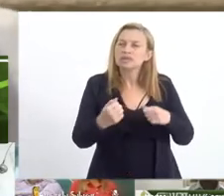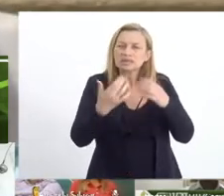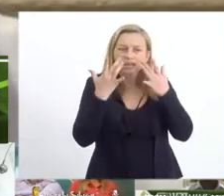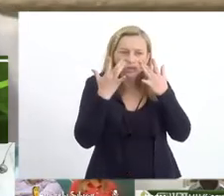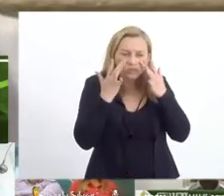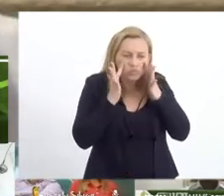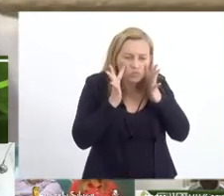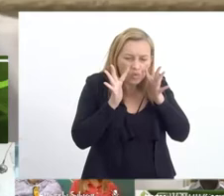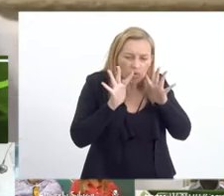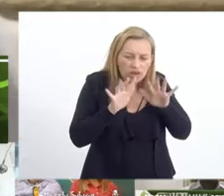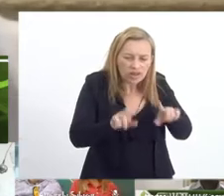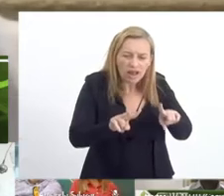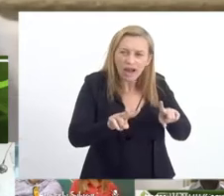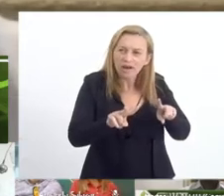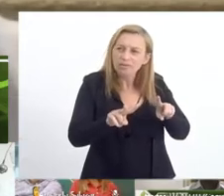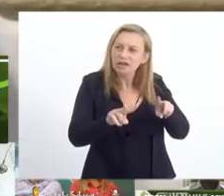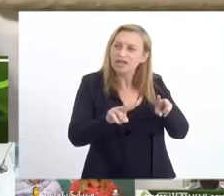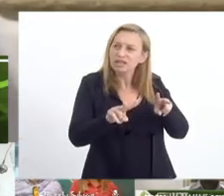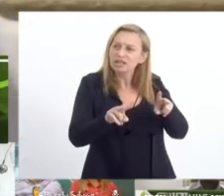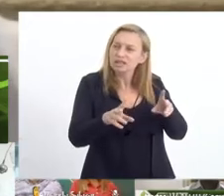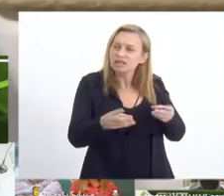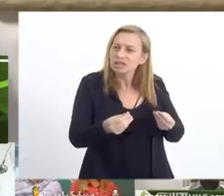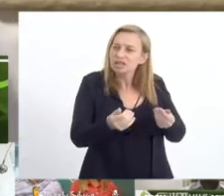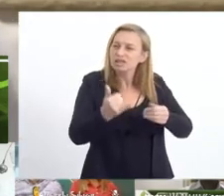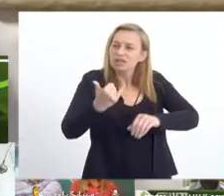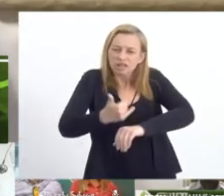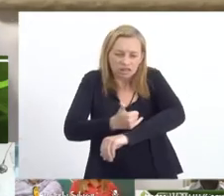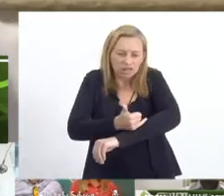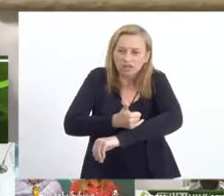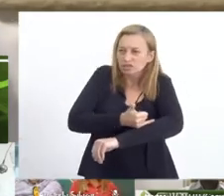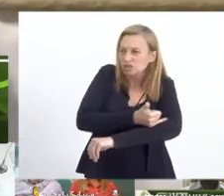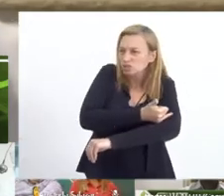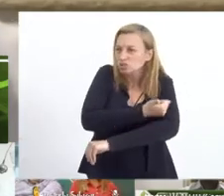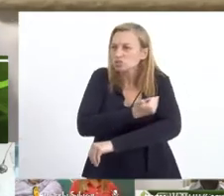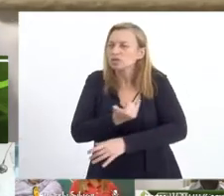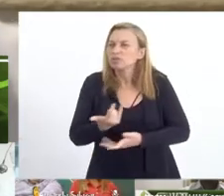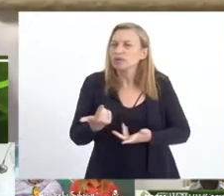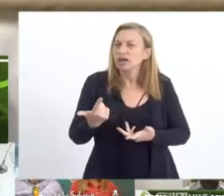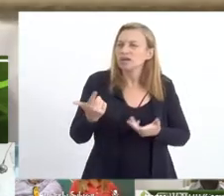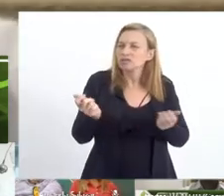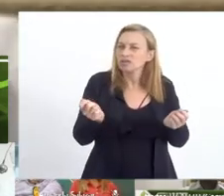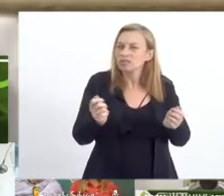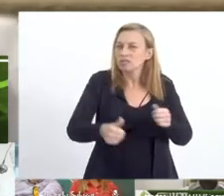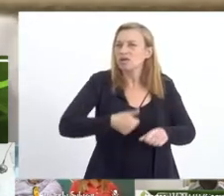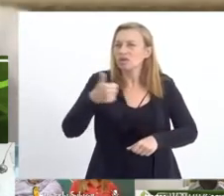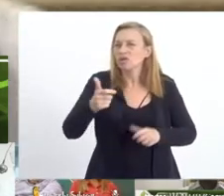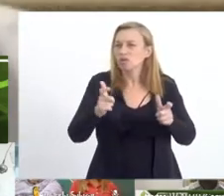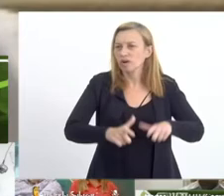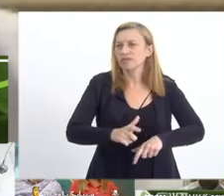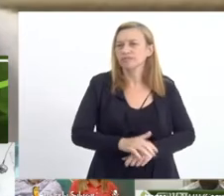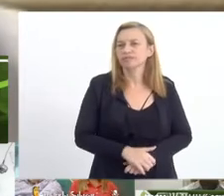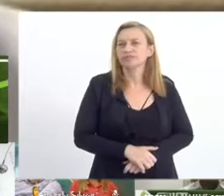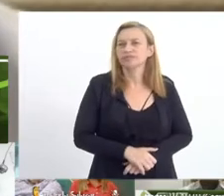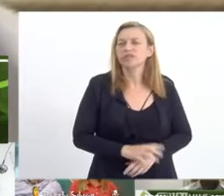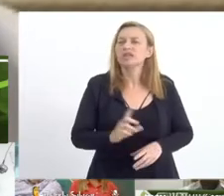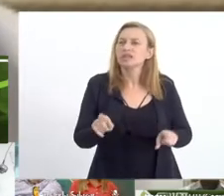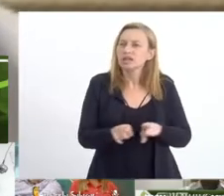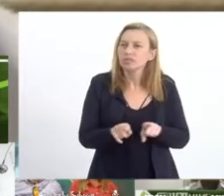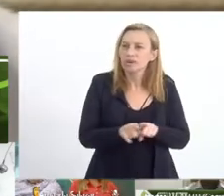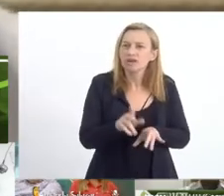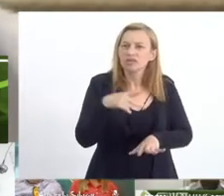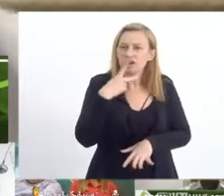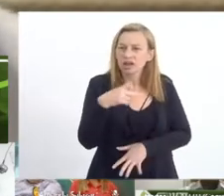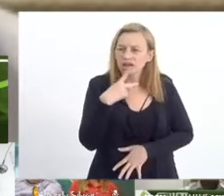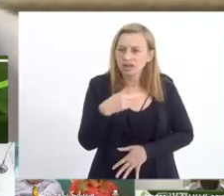mais pontual de infraestrutura para que a gente possa melhorar todo esse assunto. Reiterar também, e